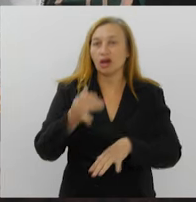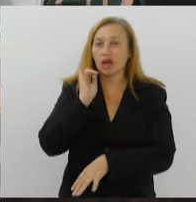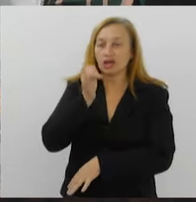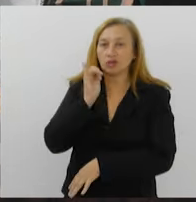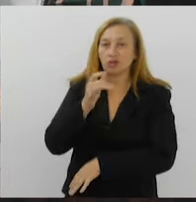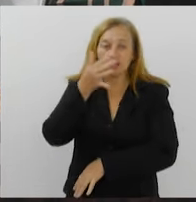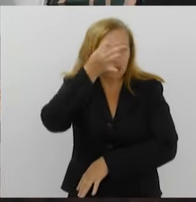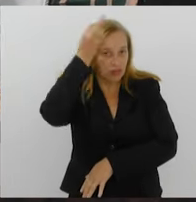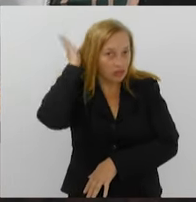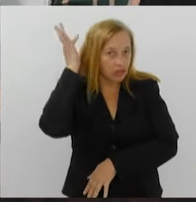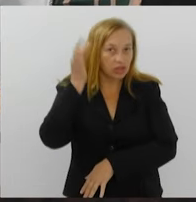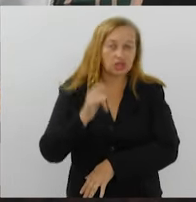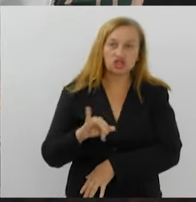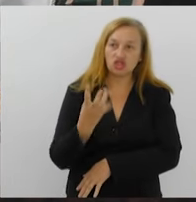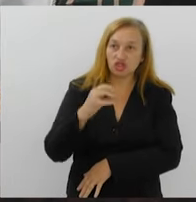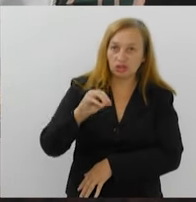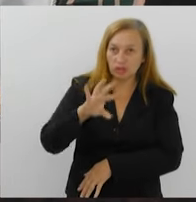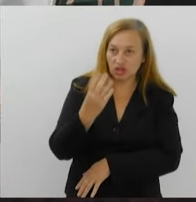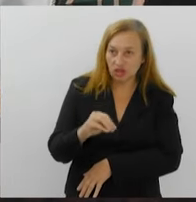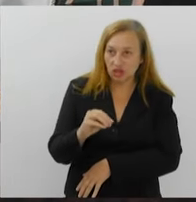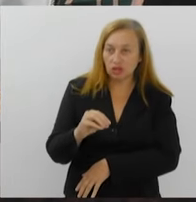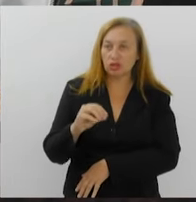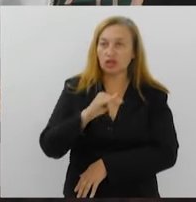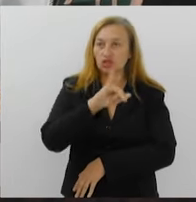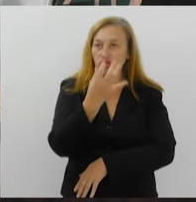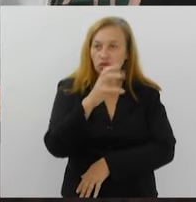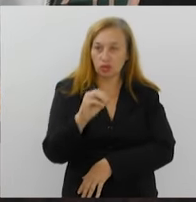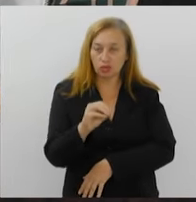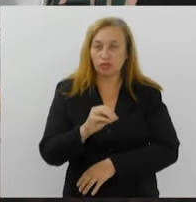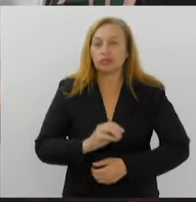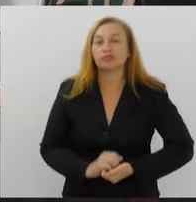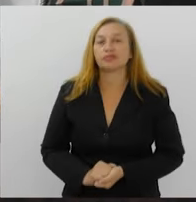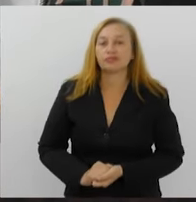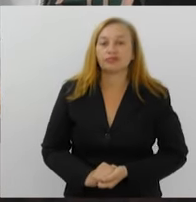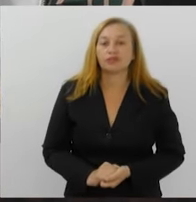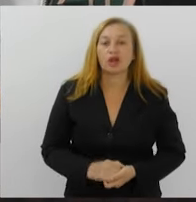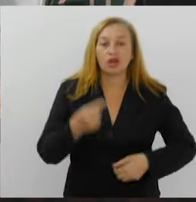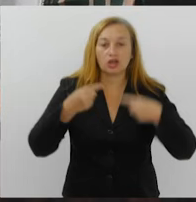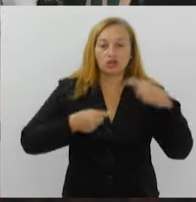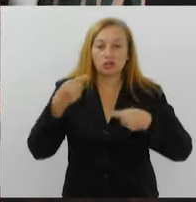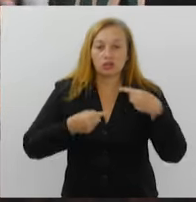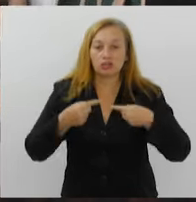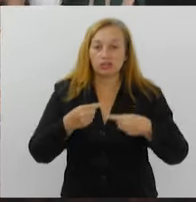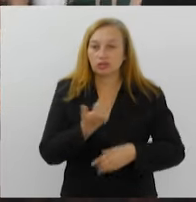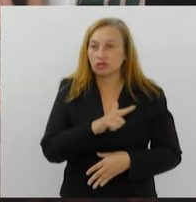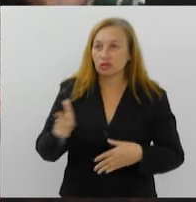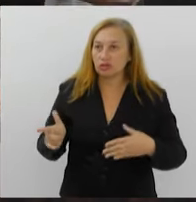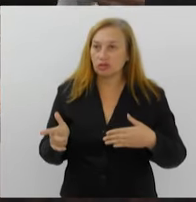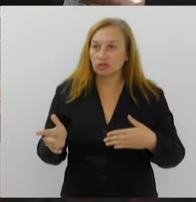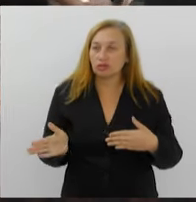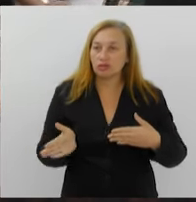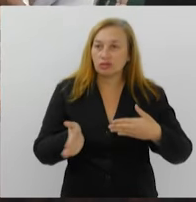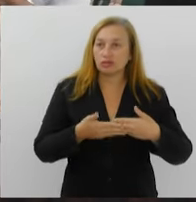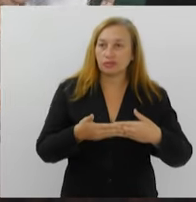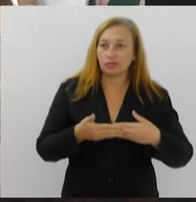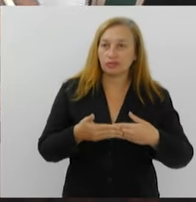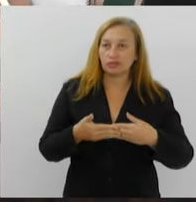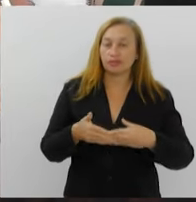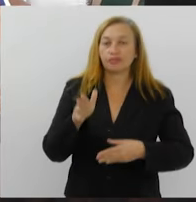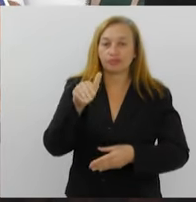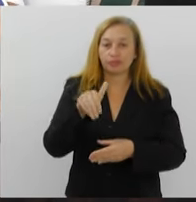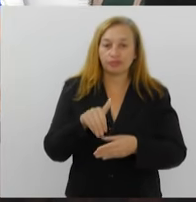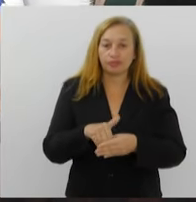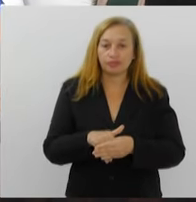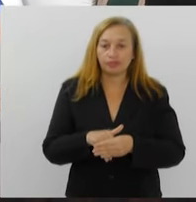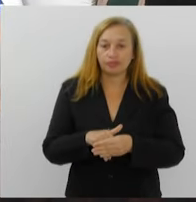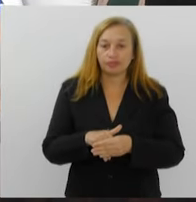Fred Pacheco, Chico Machado, Júlio Rocha e Chico Machado. Em discussão, não havendo quem queira discutir, encerrada a